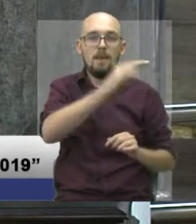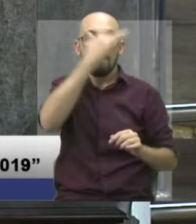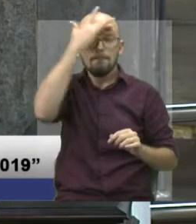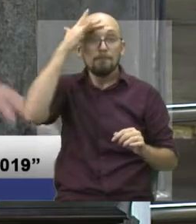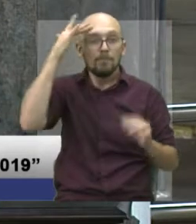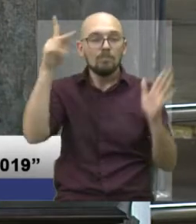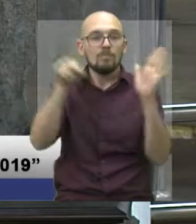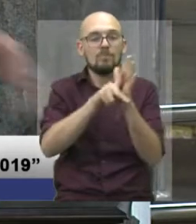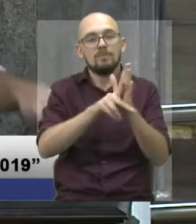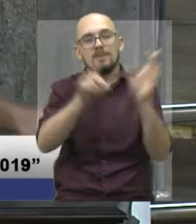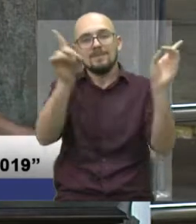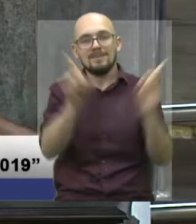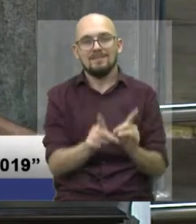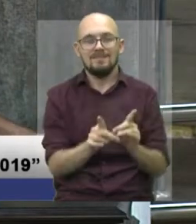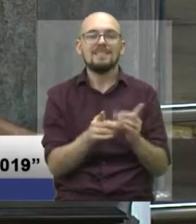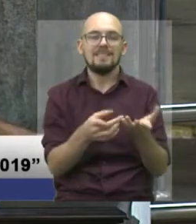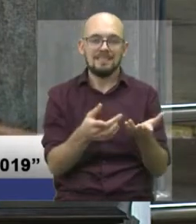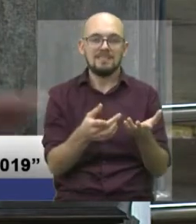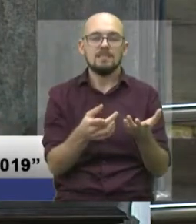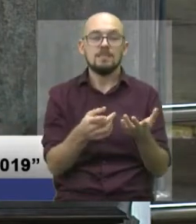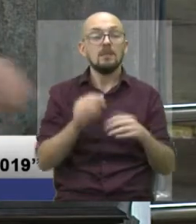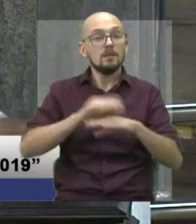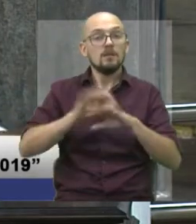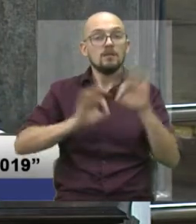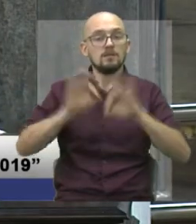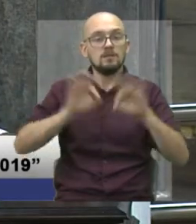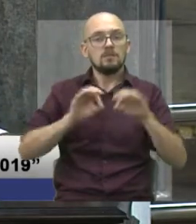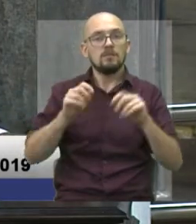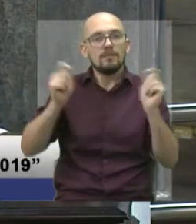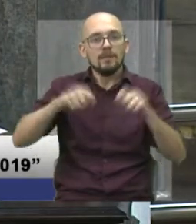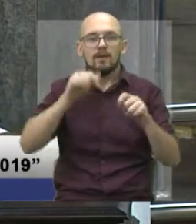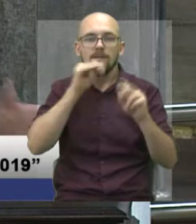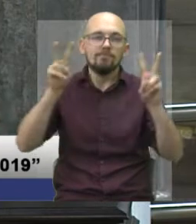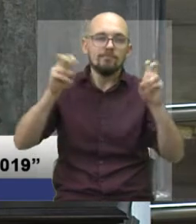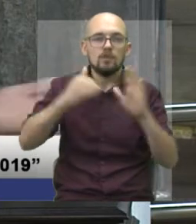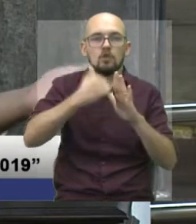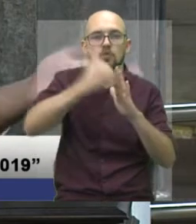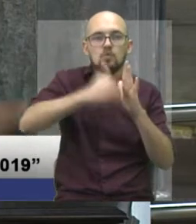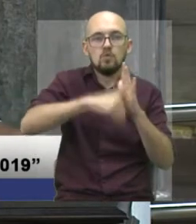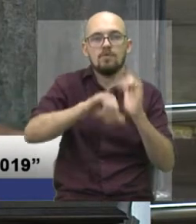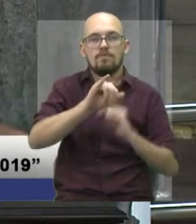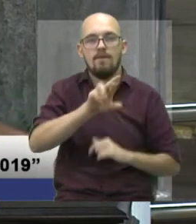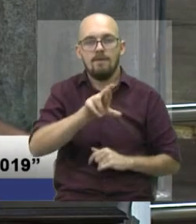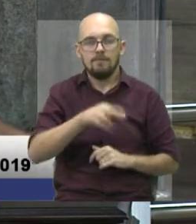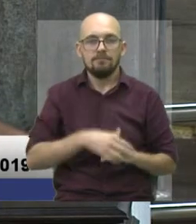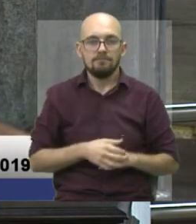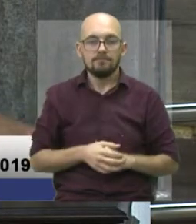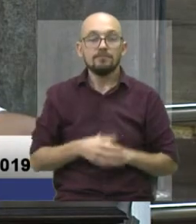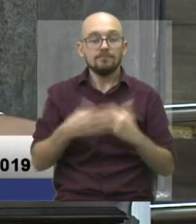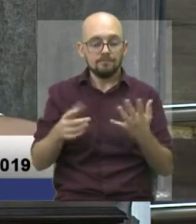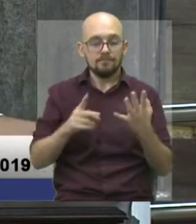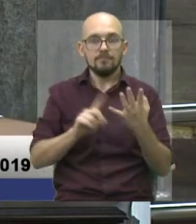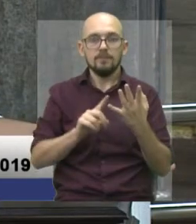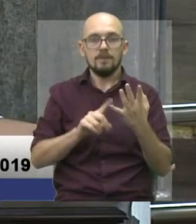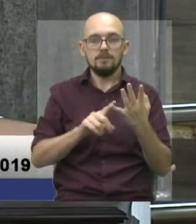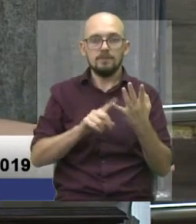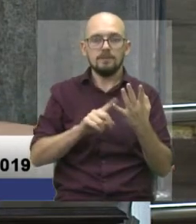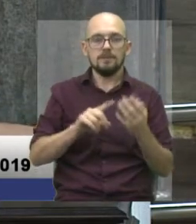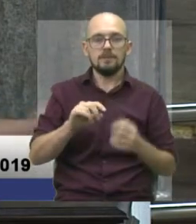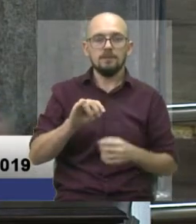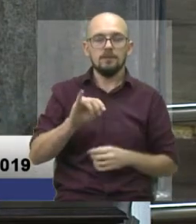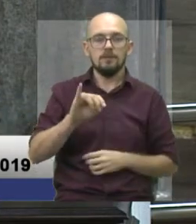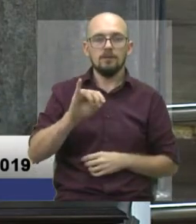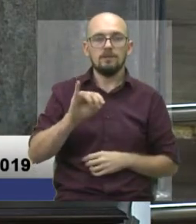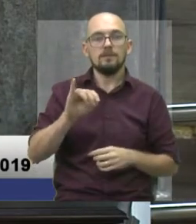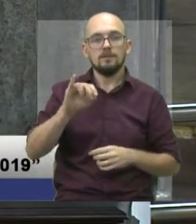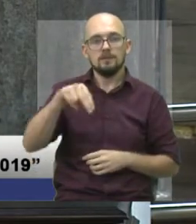inclusão ou com necessidades, com esse tipo de necessidade, pudesse ser abatido em Imposto de Renda. E a Ingrid, ela fez nada mais ou menos que um